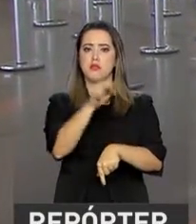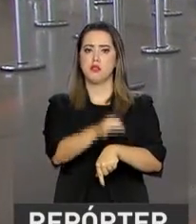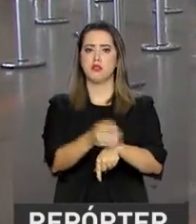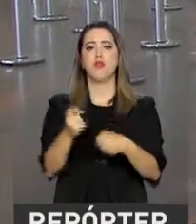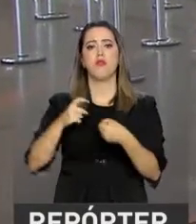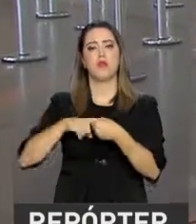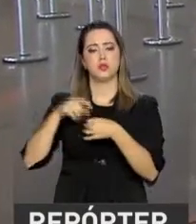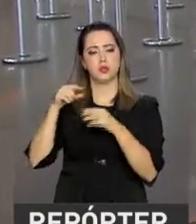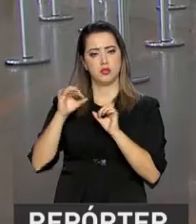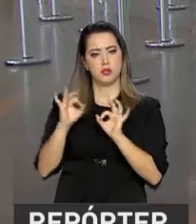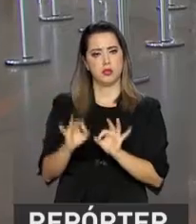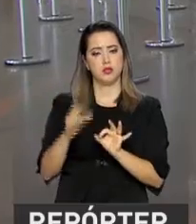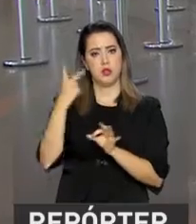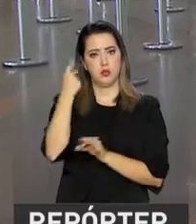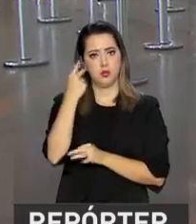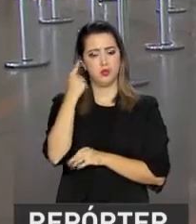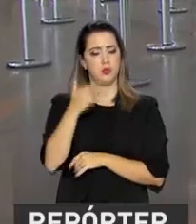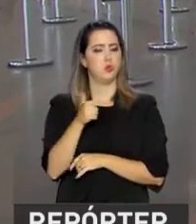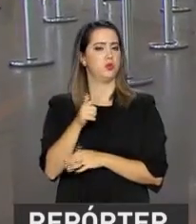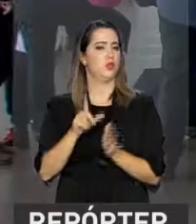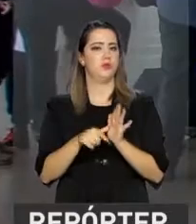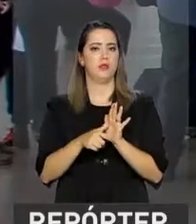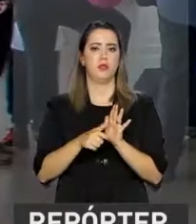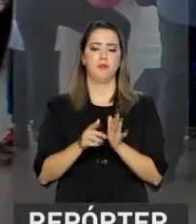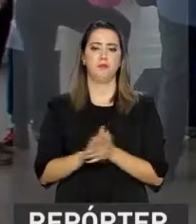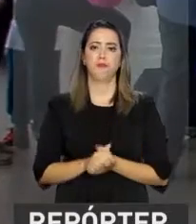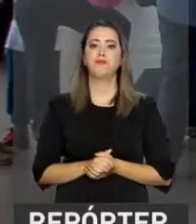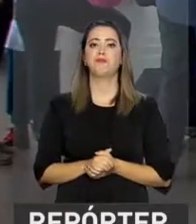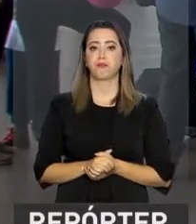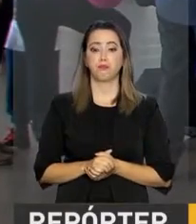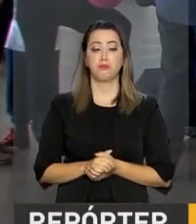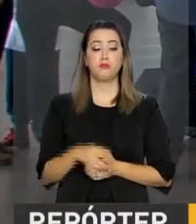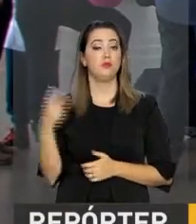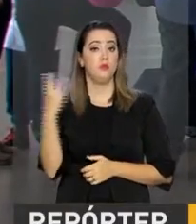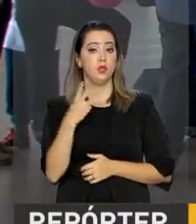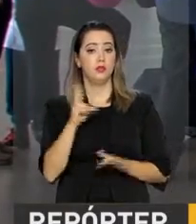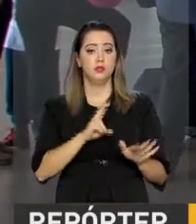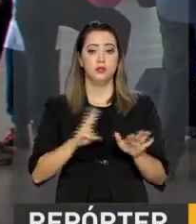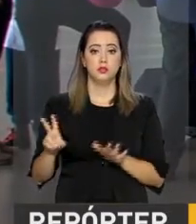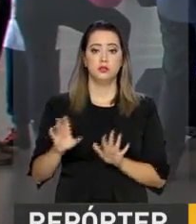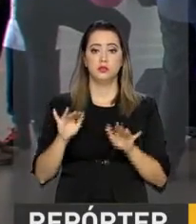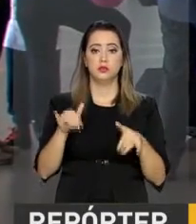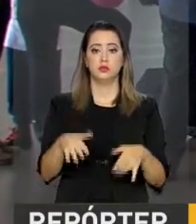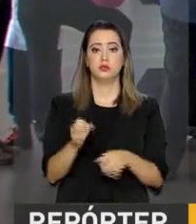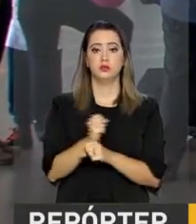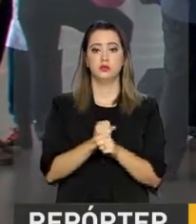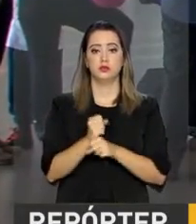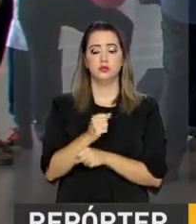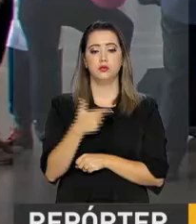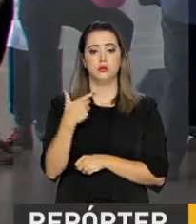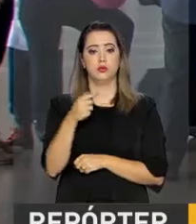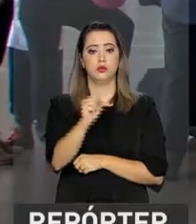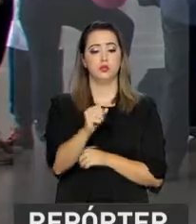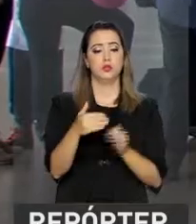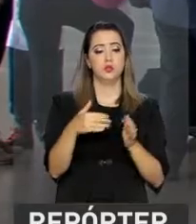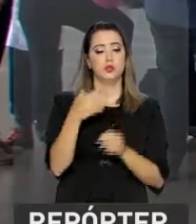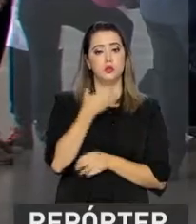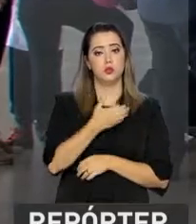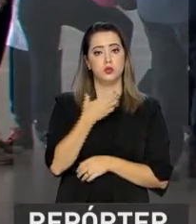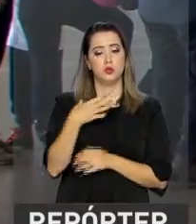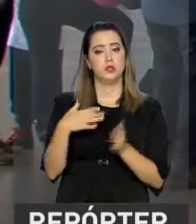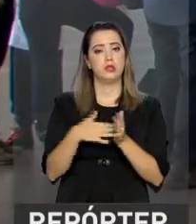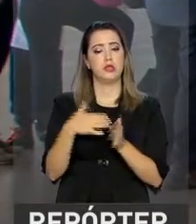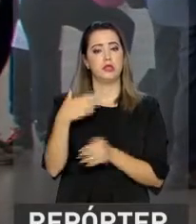voltei é normal um atraso oral na terceira semana da operação de fim de ano entre os dias 28 de dezembro e 3